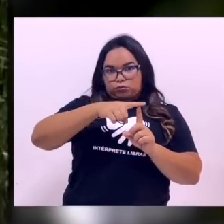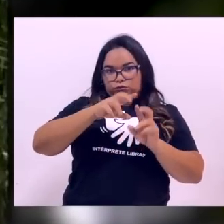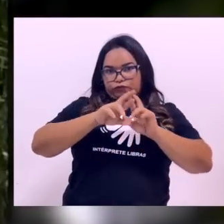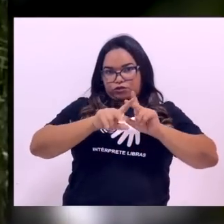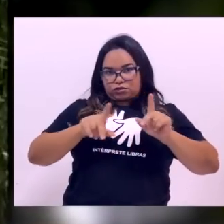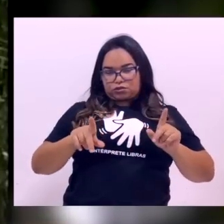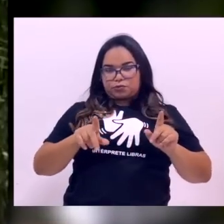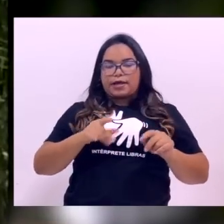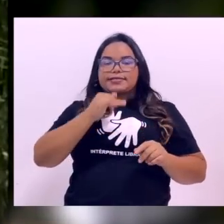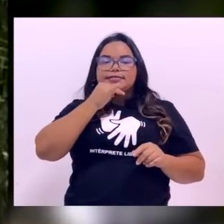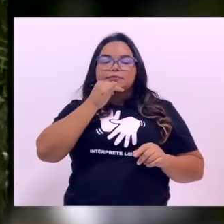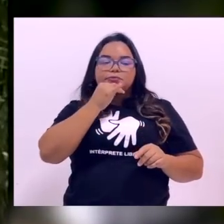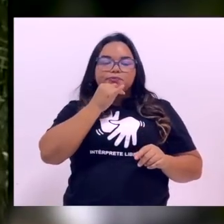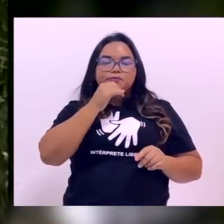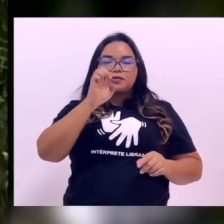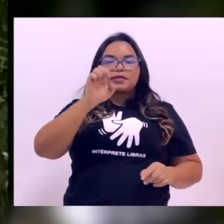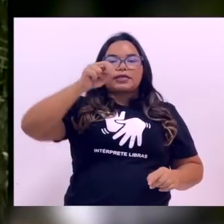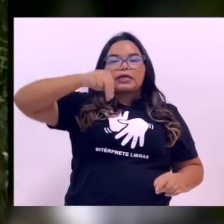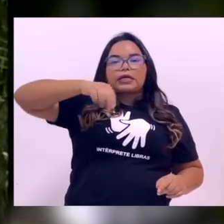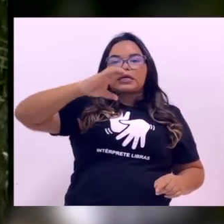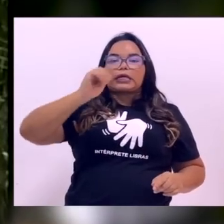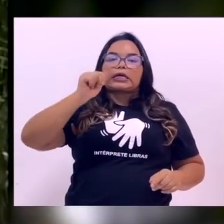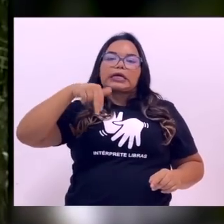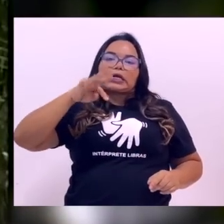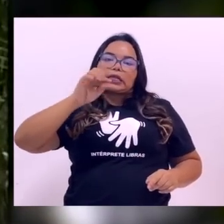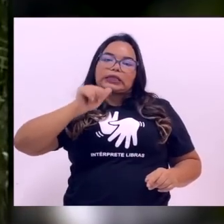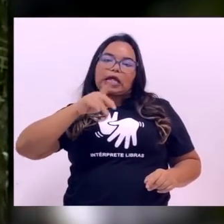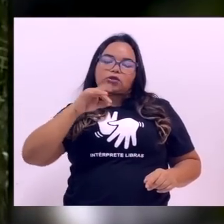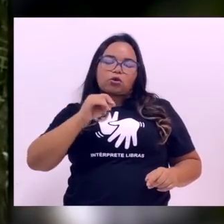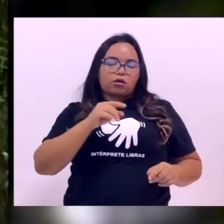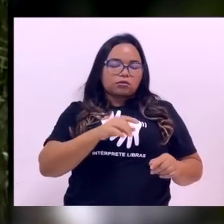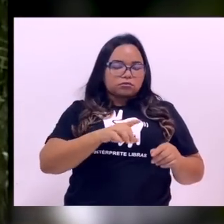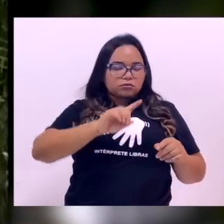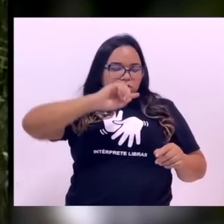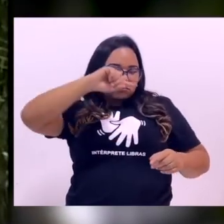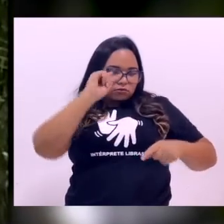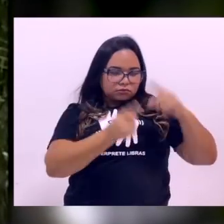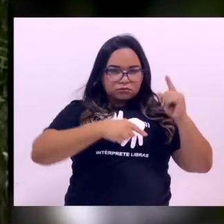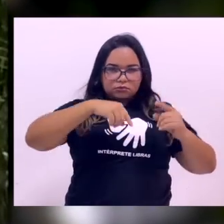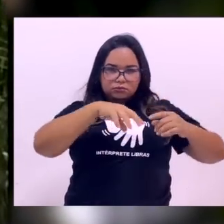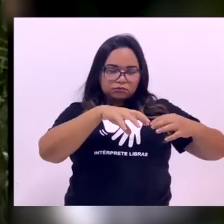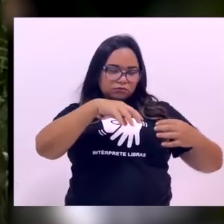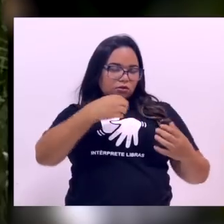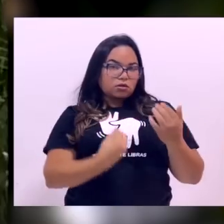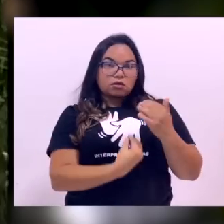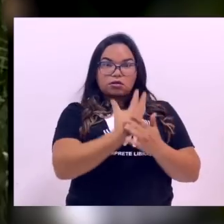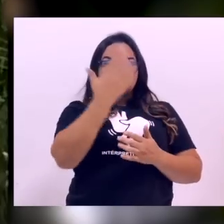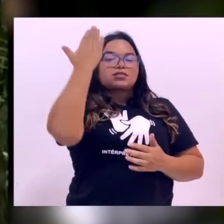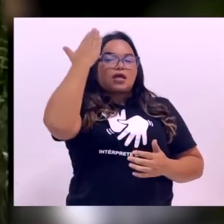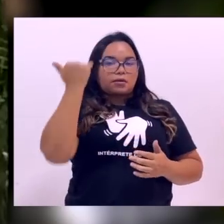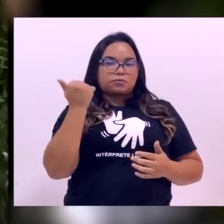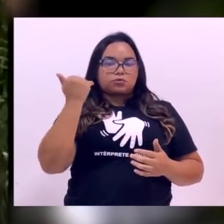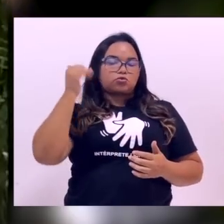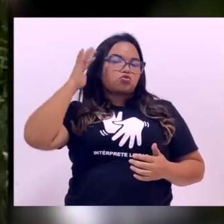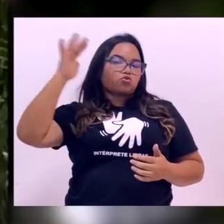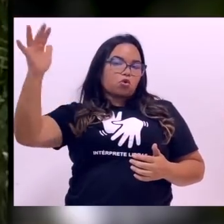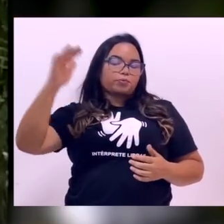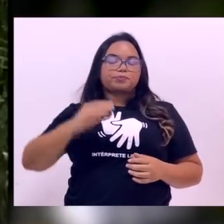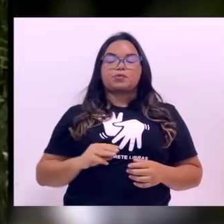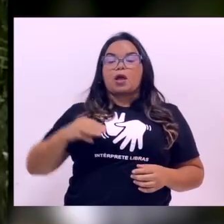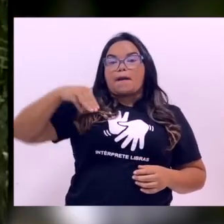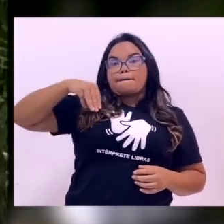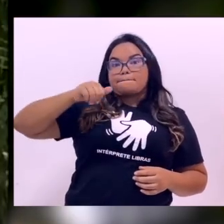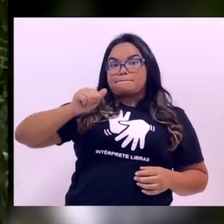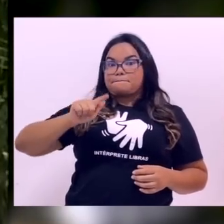função. O encantador, por meio de feitiços, descobriria o sonho. O mago era um ocultista profundo, que